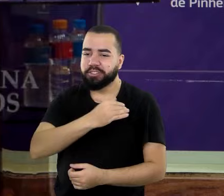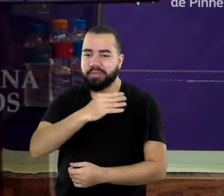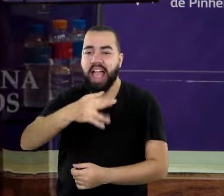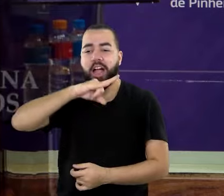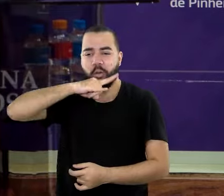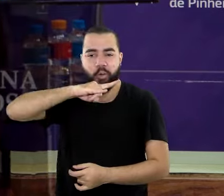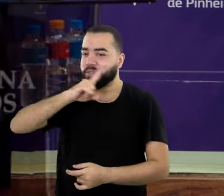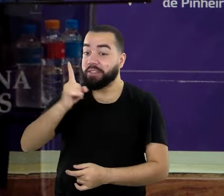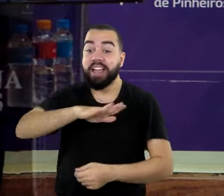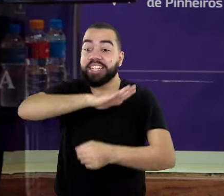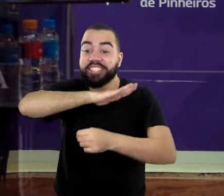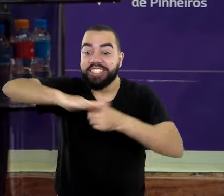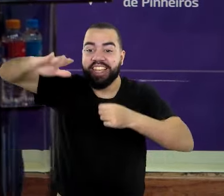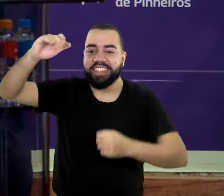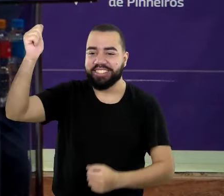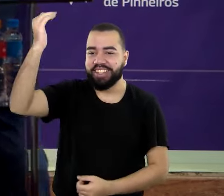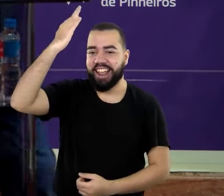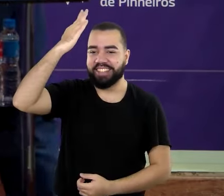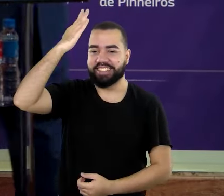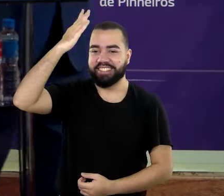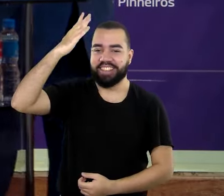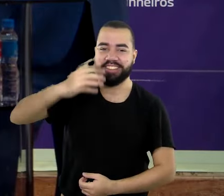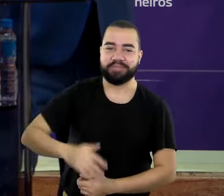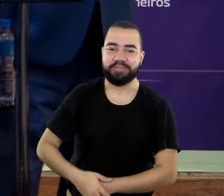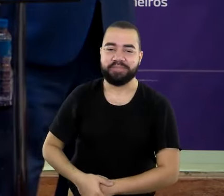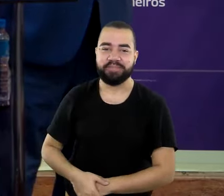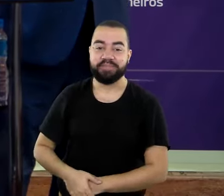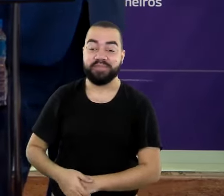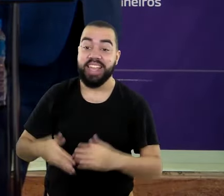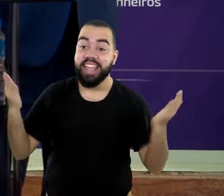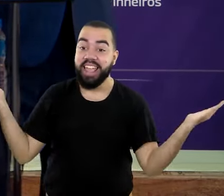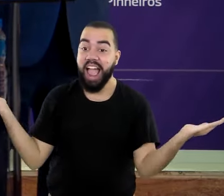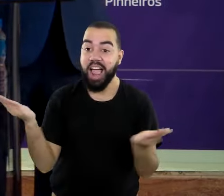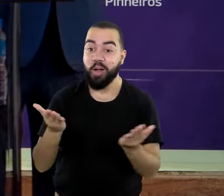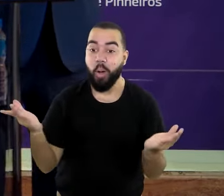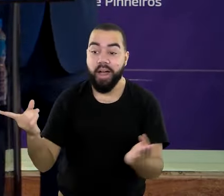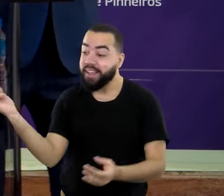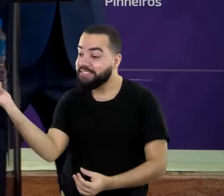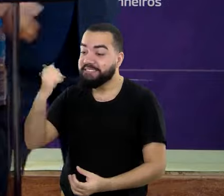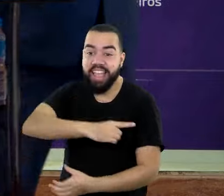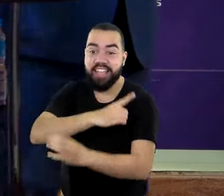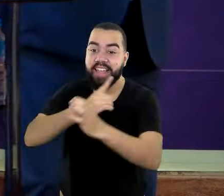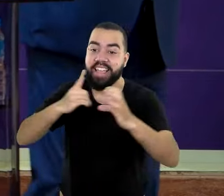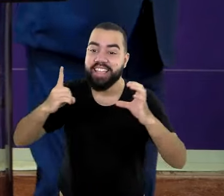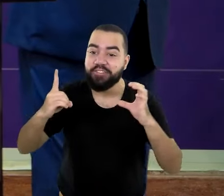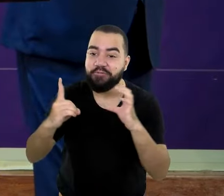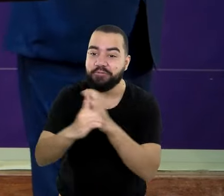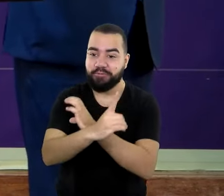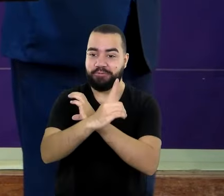E a primeira coisa que ela fez após isso, ela foi vir para a igreja e